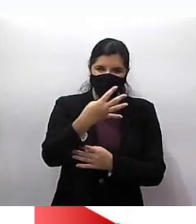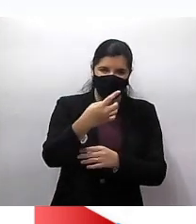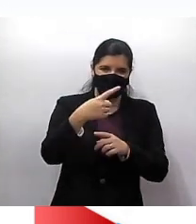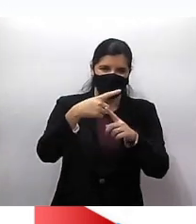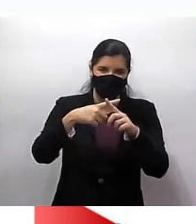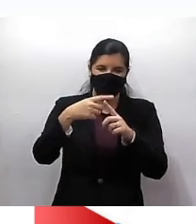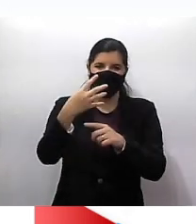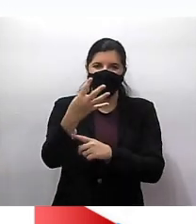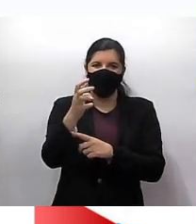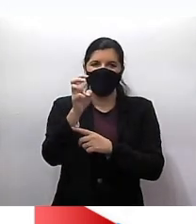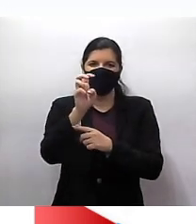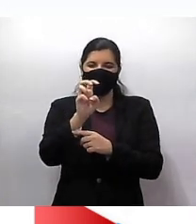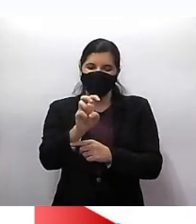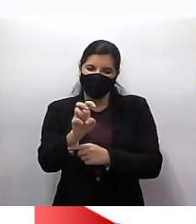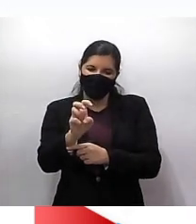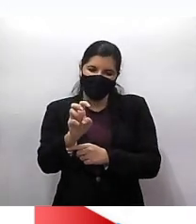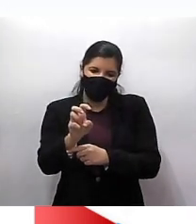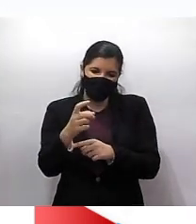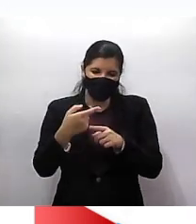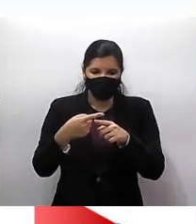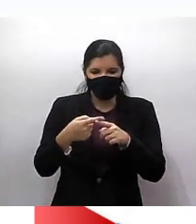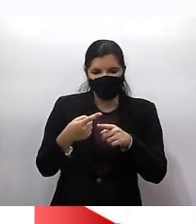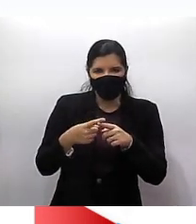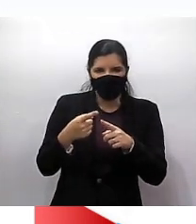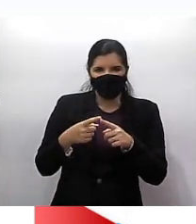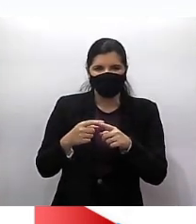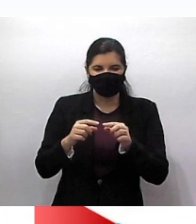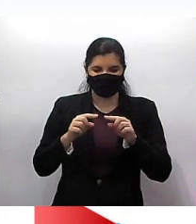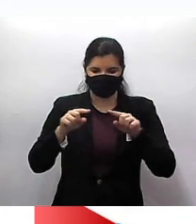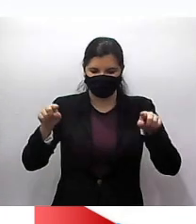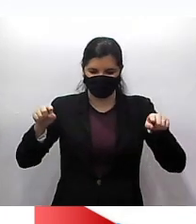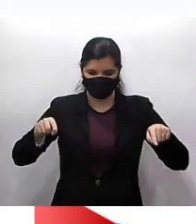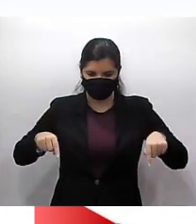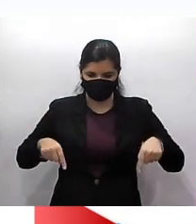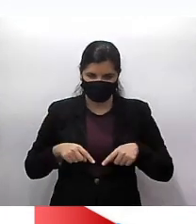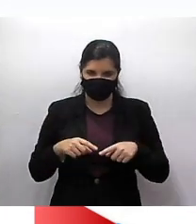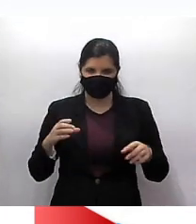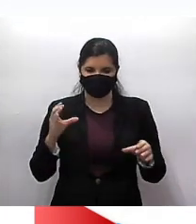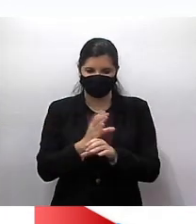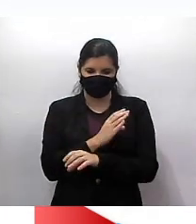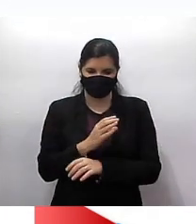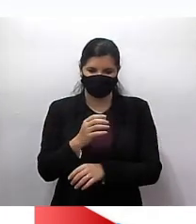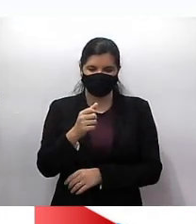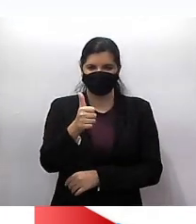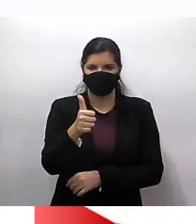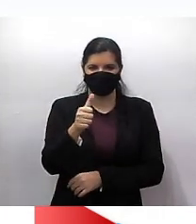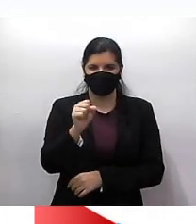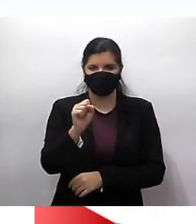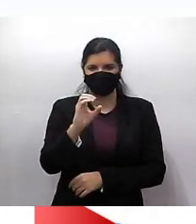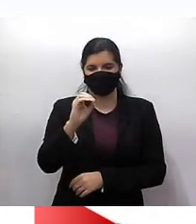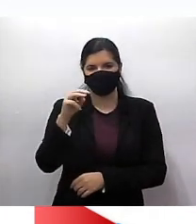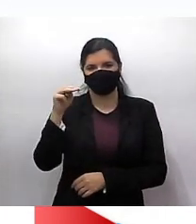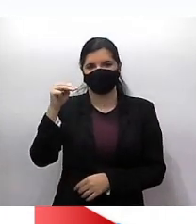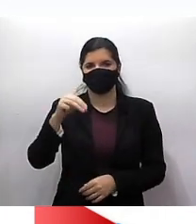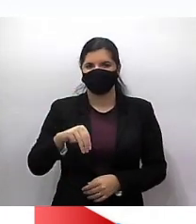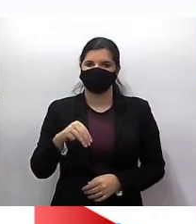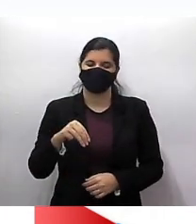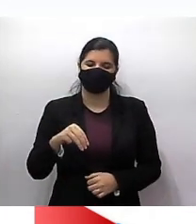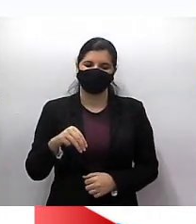vezes 45, porque aí é o contorno completo, vai dar 180